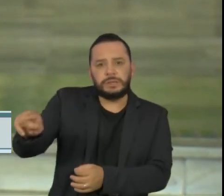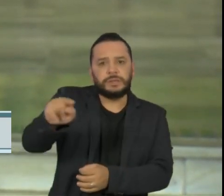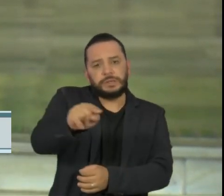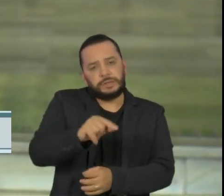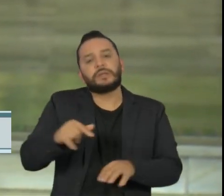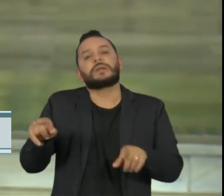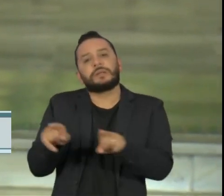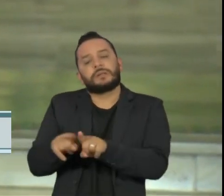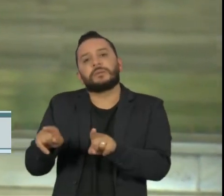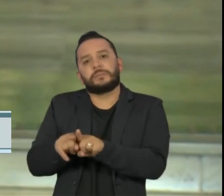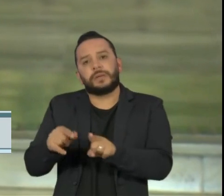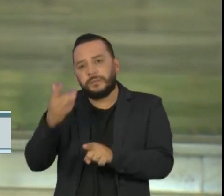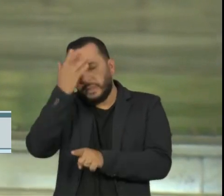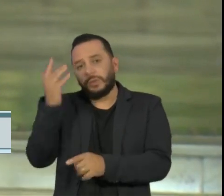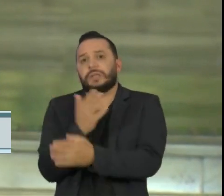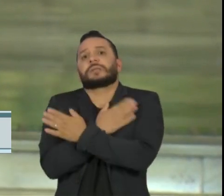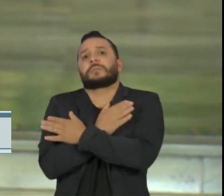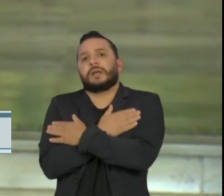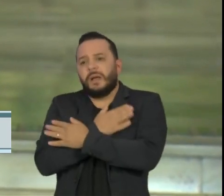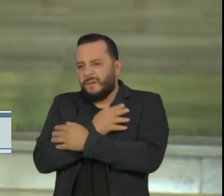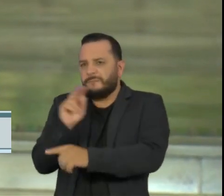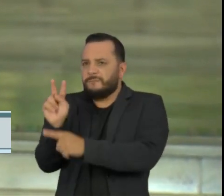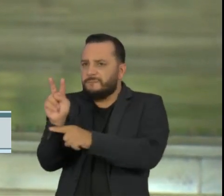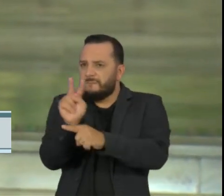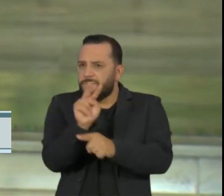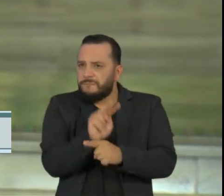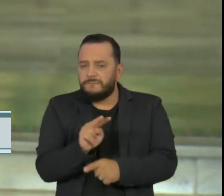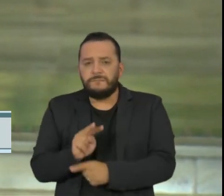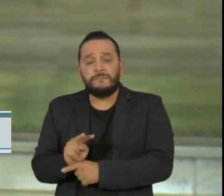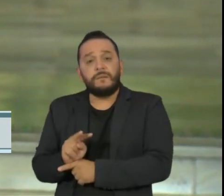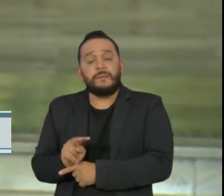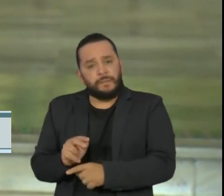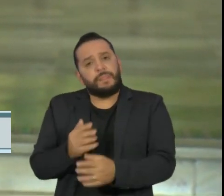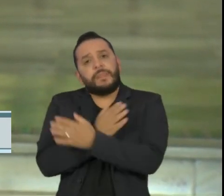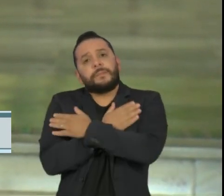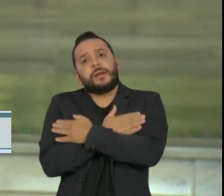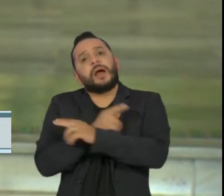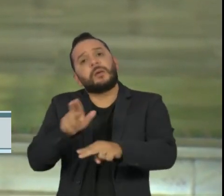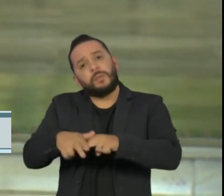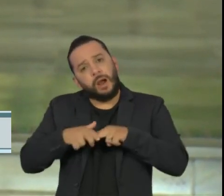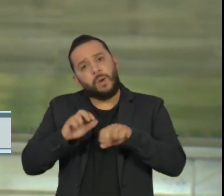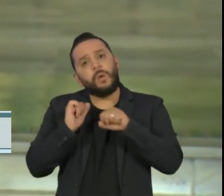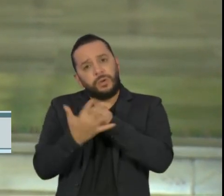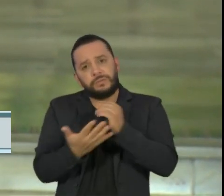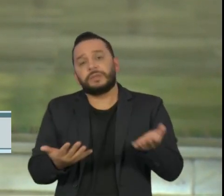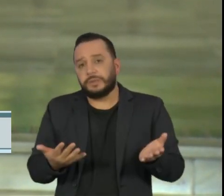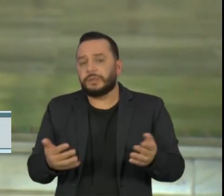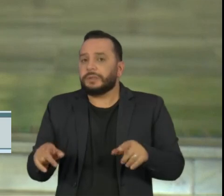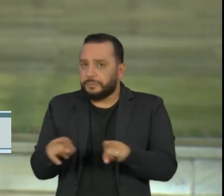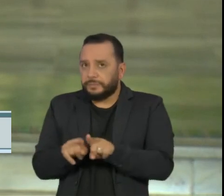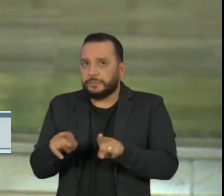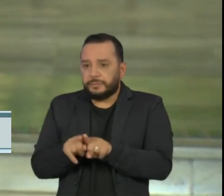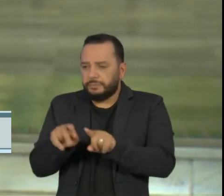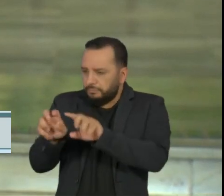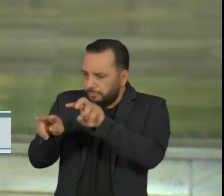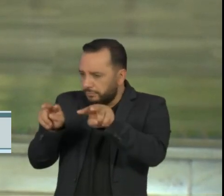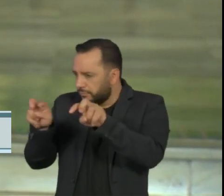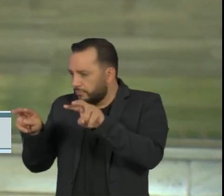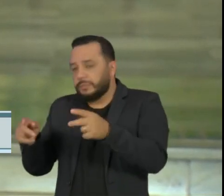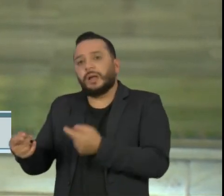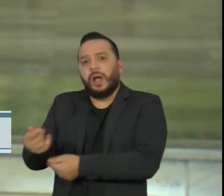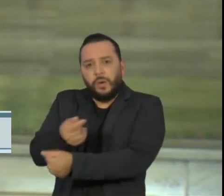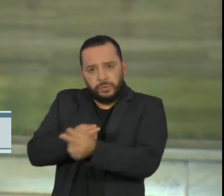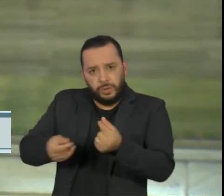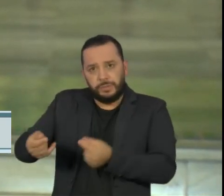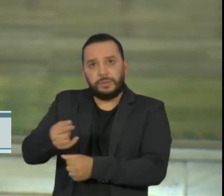principalmente os novos desempregados que surgiram depois desta pandemia, e técnica também do ponto de vista econômico. Por